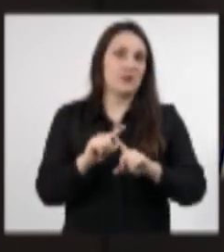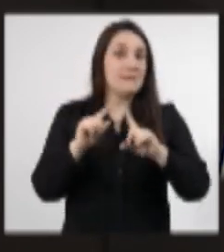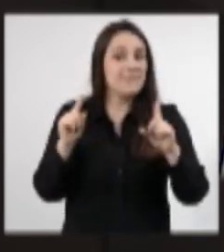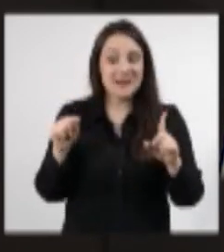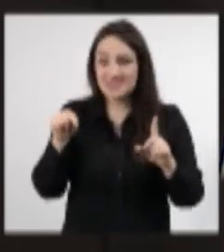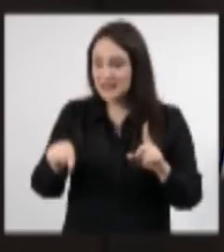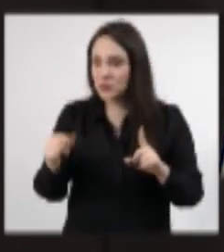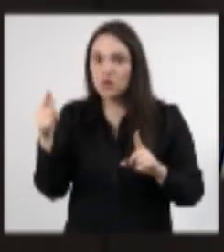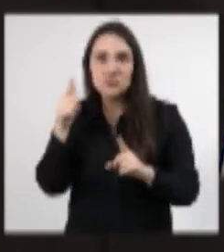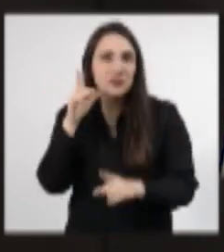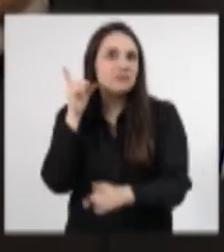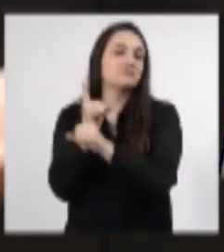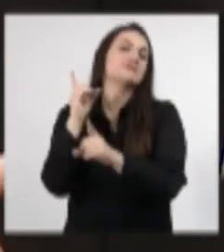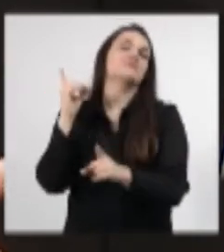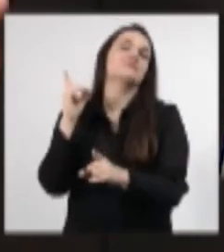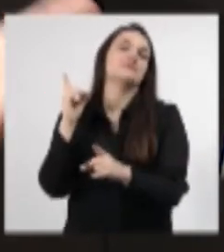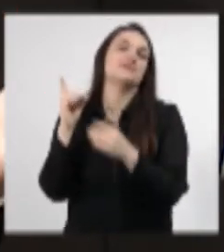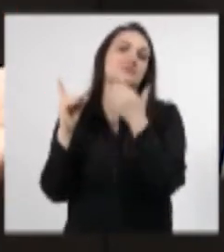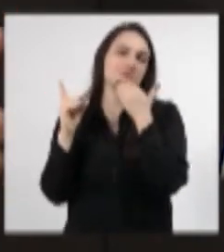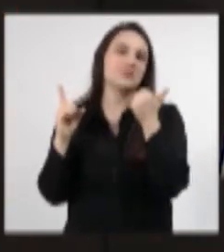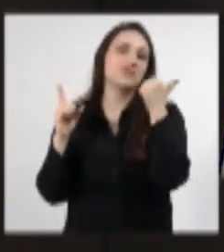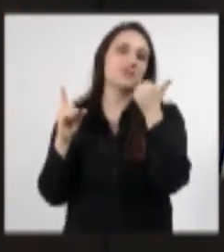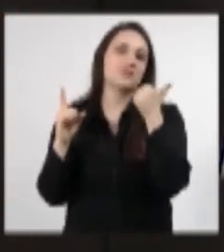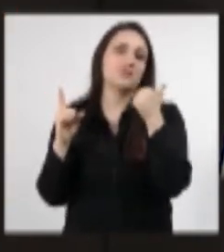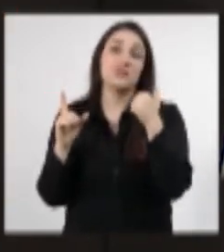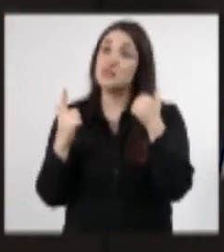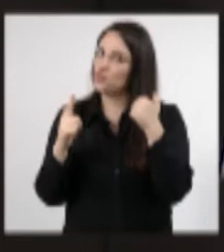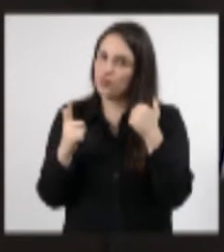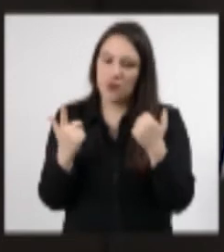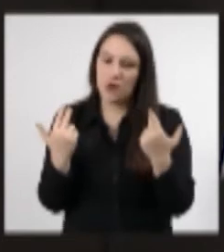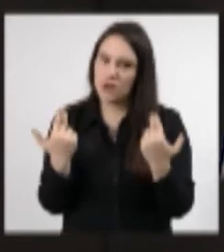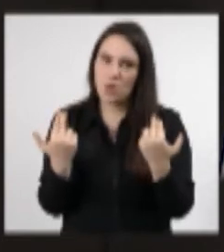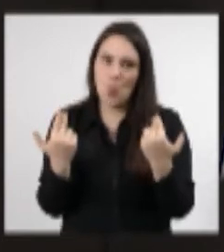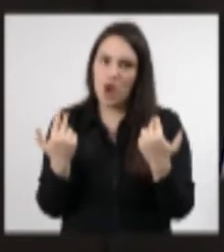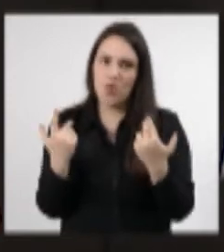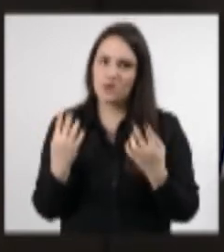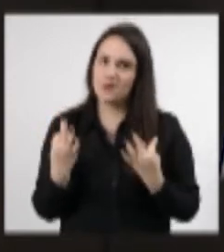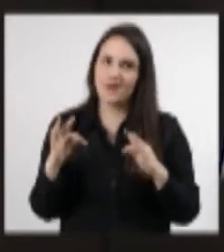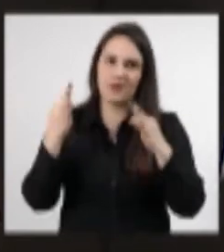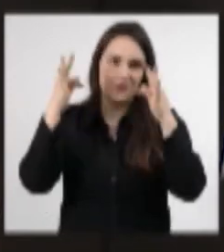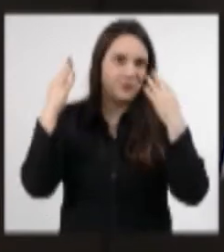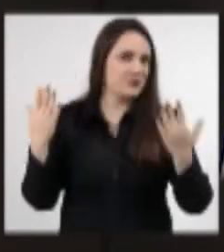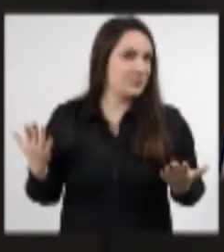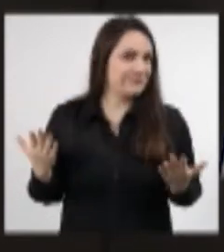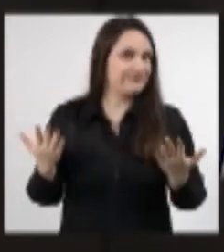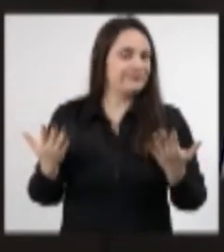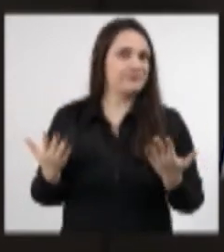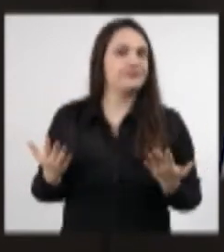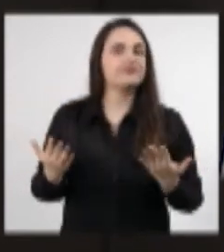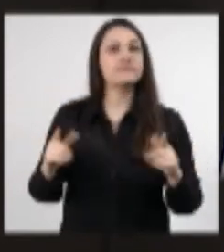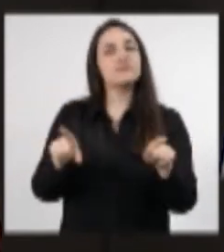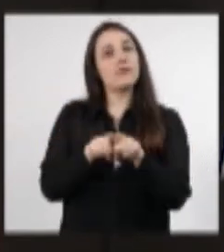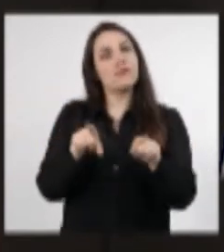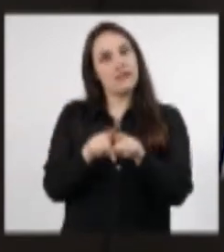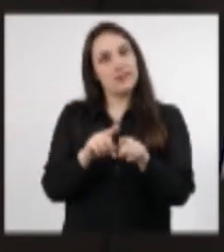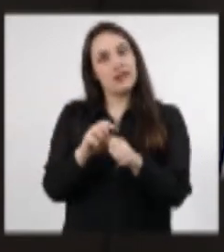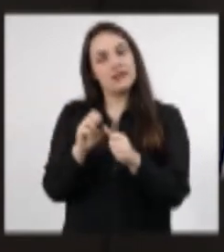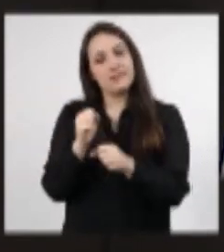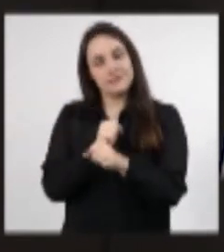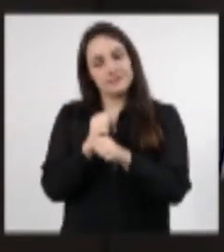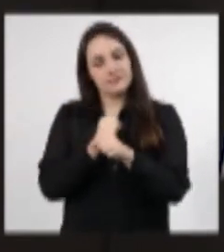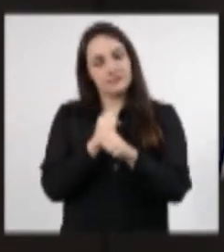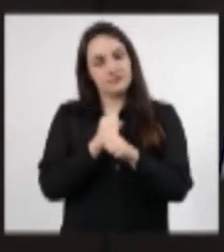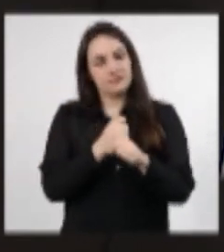nós acompanhamos para e passe até a mais do que aquilo que eles fazem. Ainda nesse sentido, nós fechamos o ano